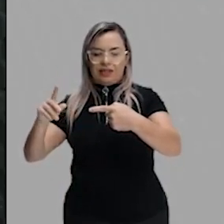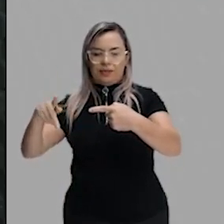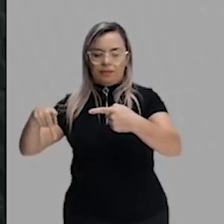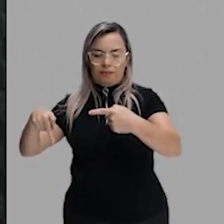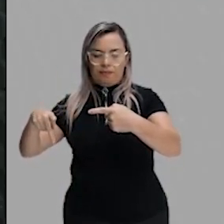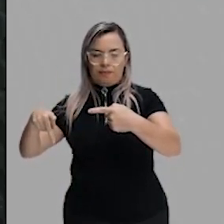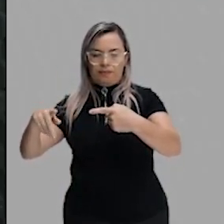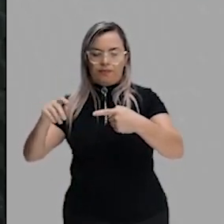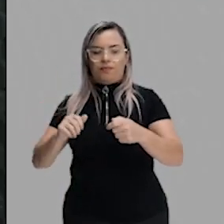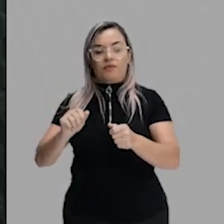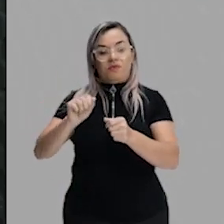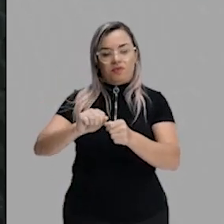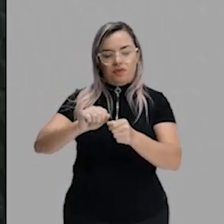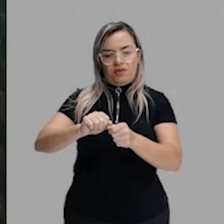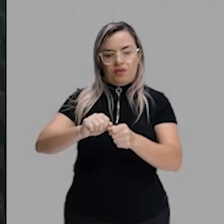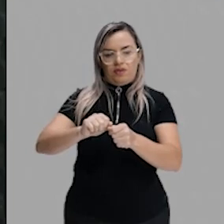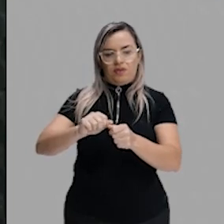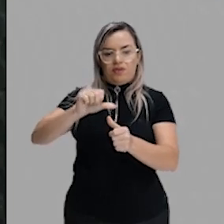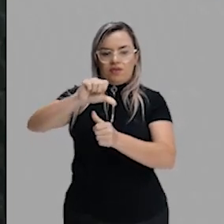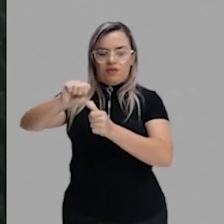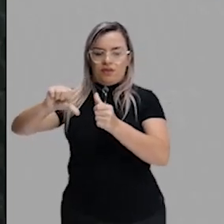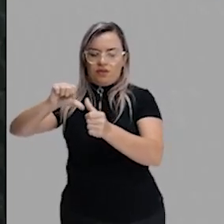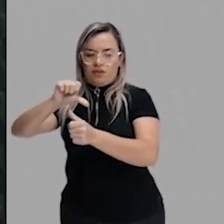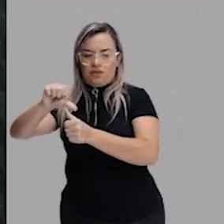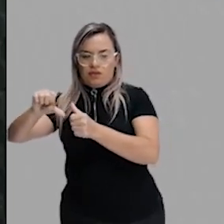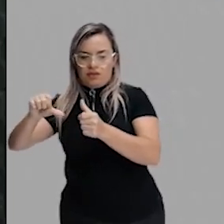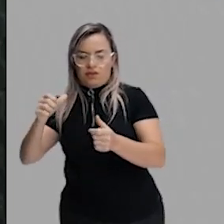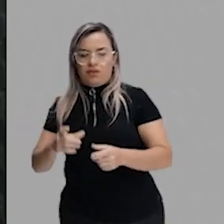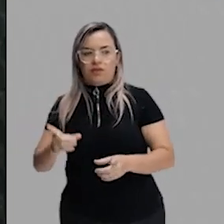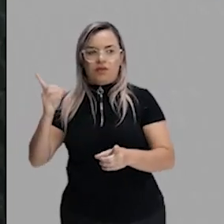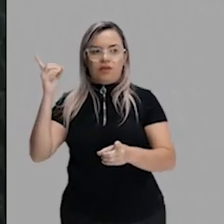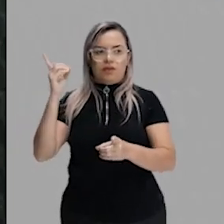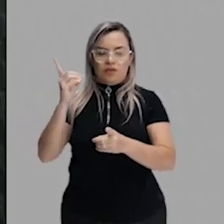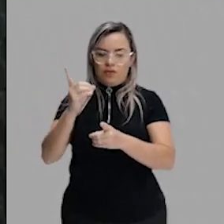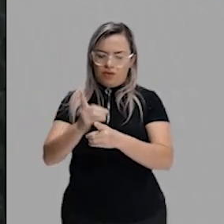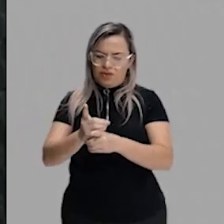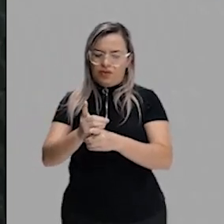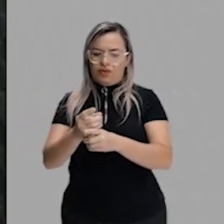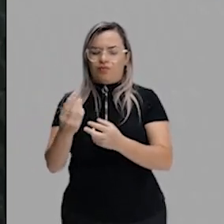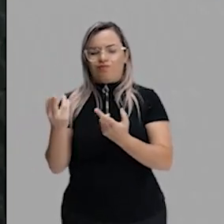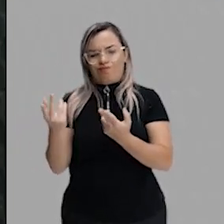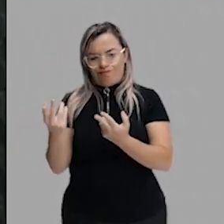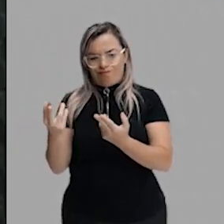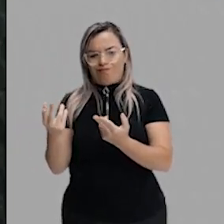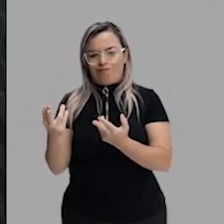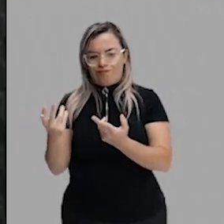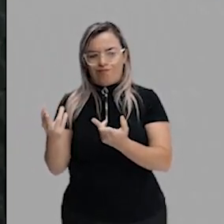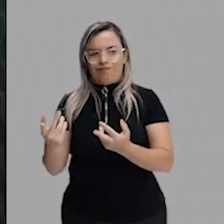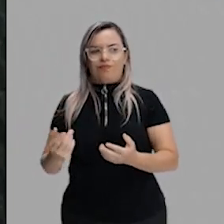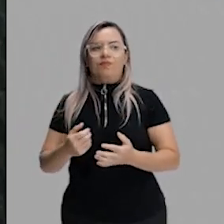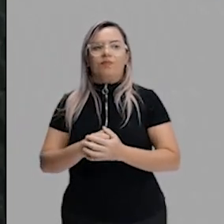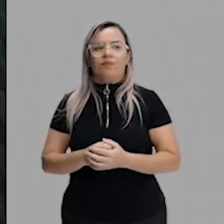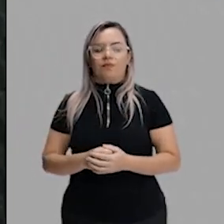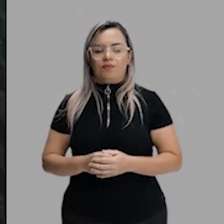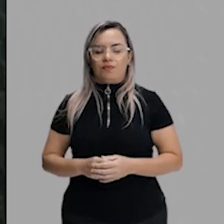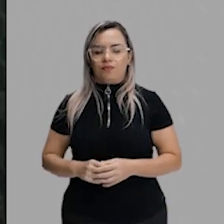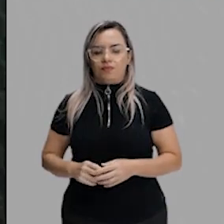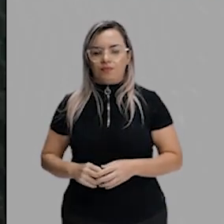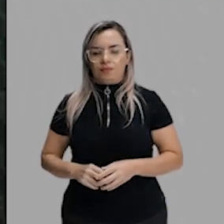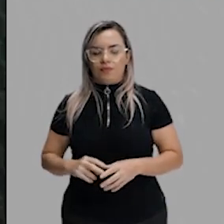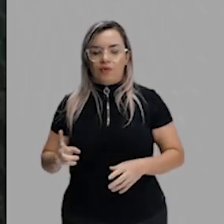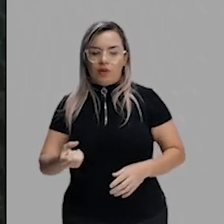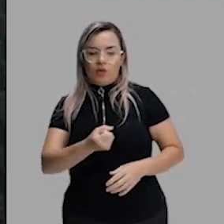E quando nós fizermos essas razões, nós vamos encontrar o mesmo valor, que vai ser uma